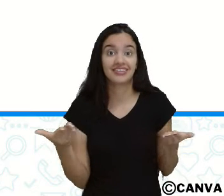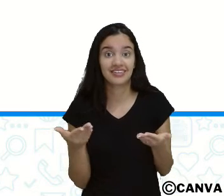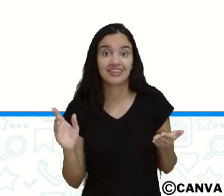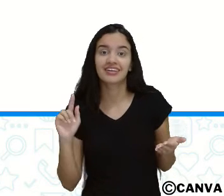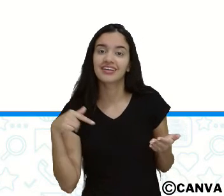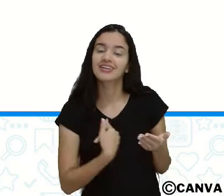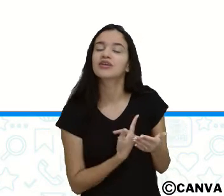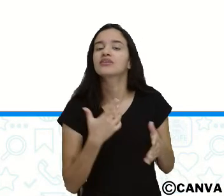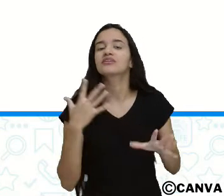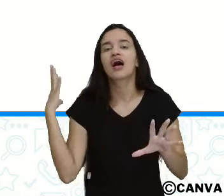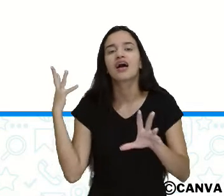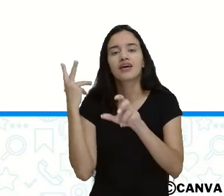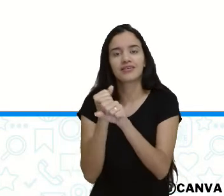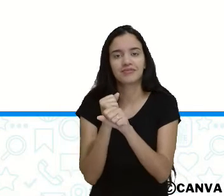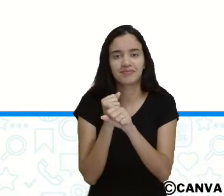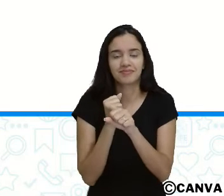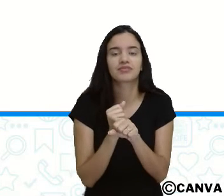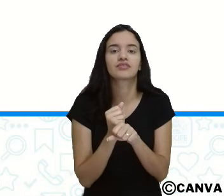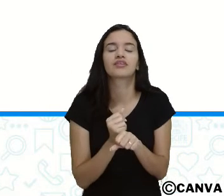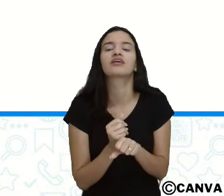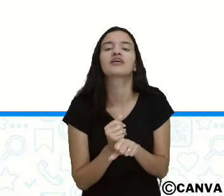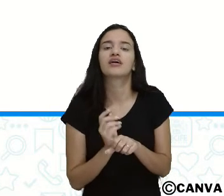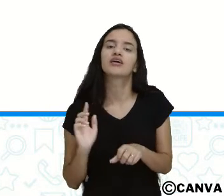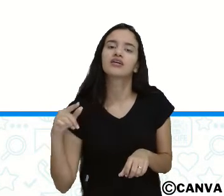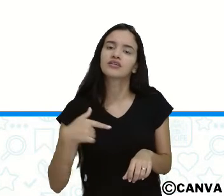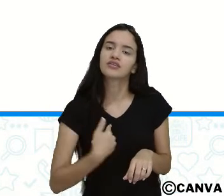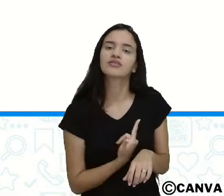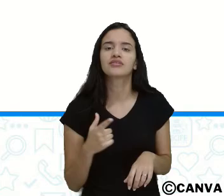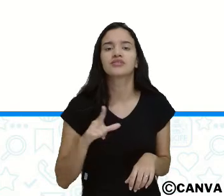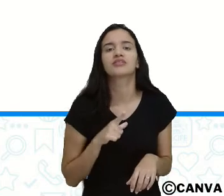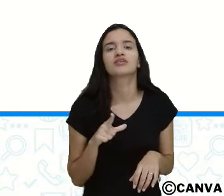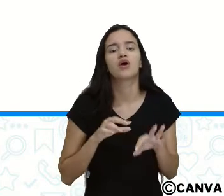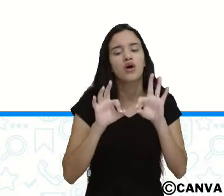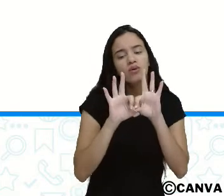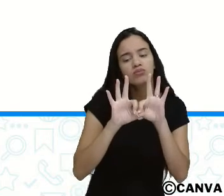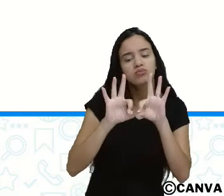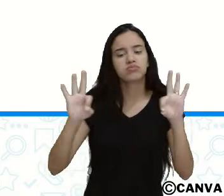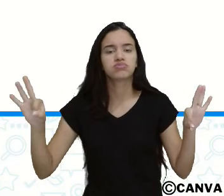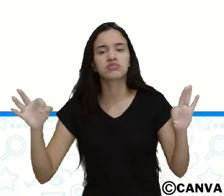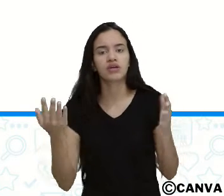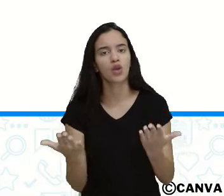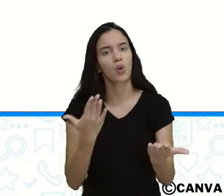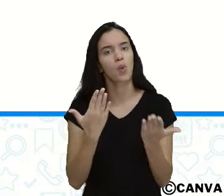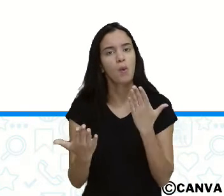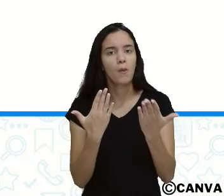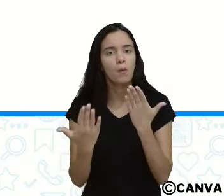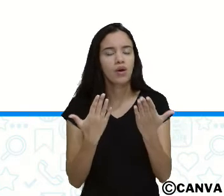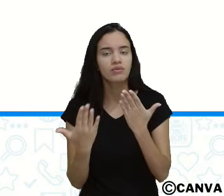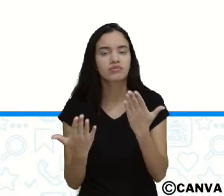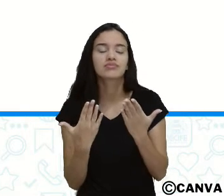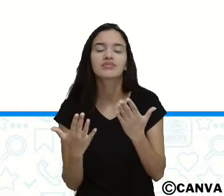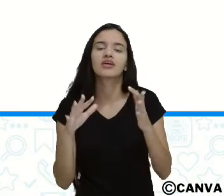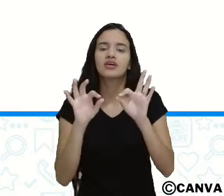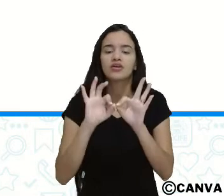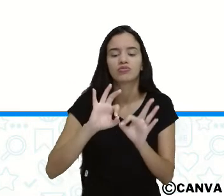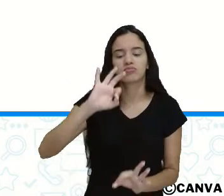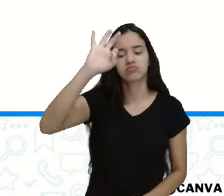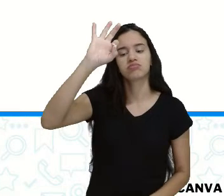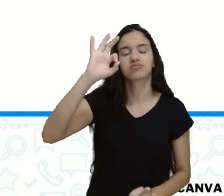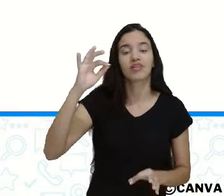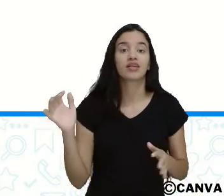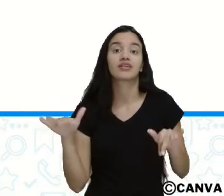nossa revisão. Estabelecemos aqui, né, medimos e comparamos medidas de massa, de comprimento